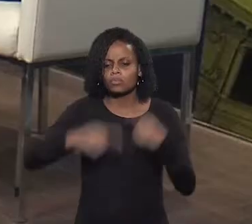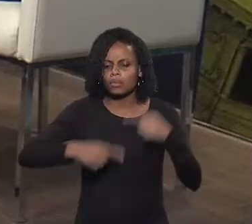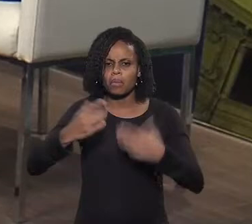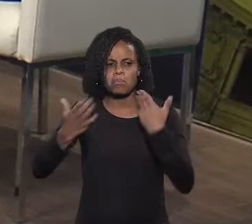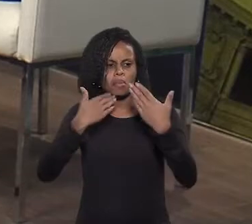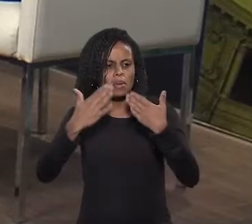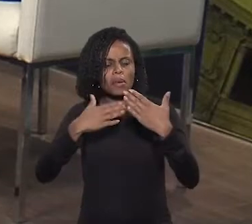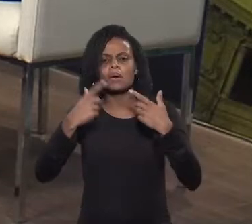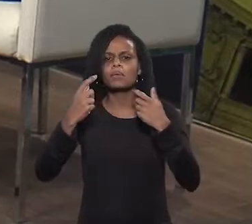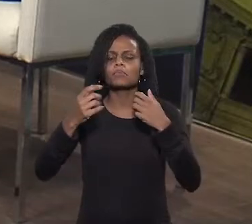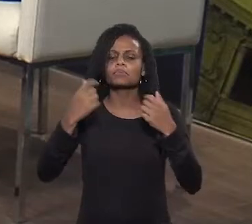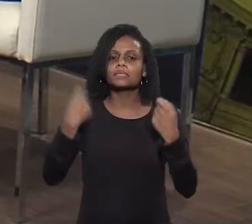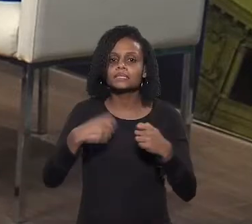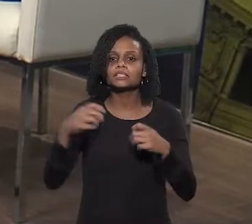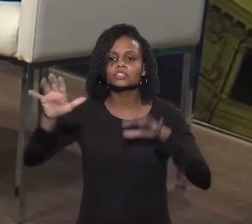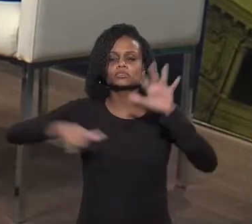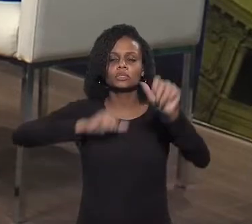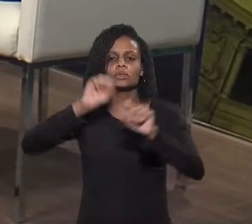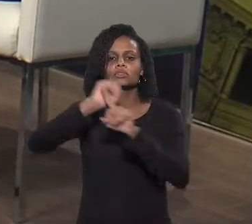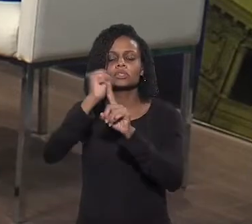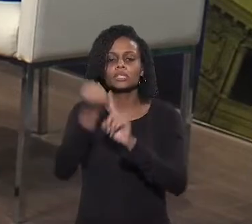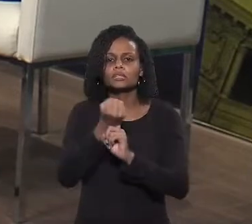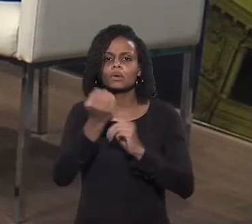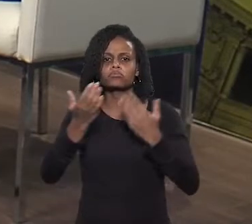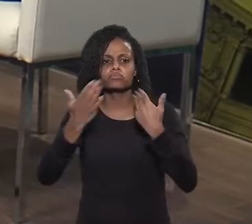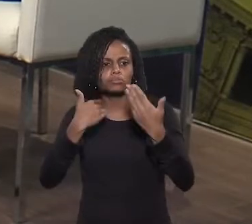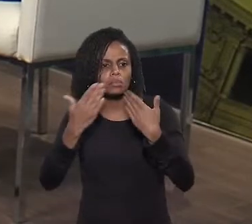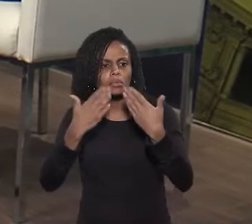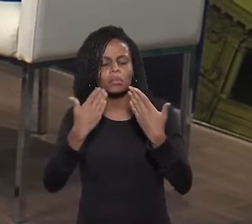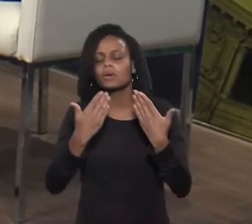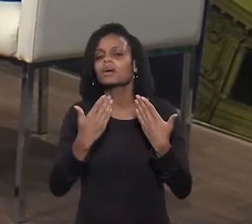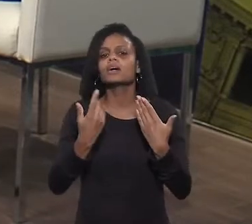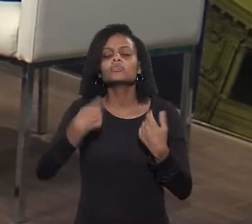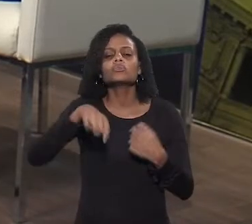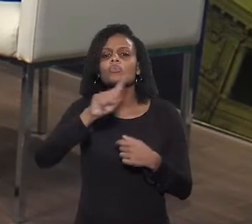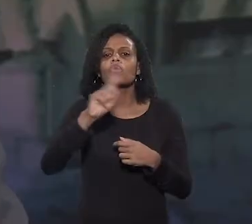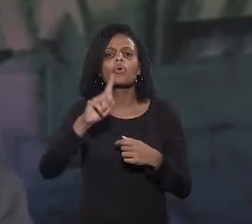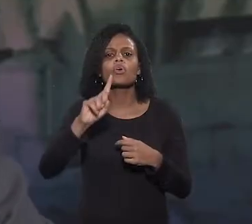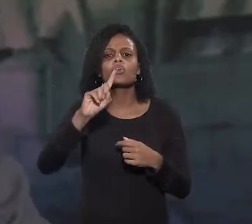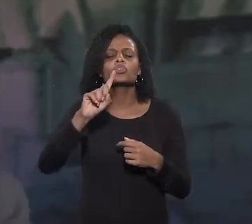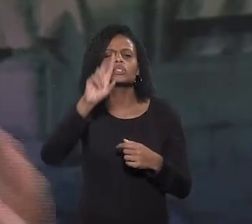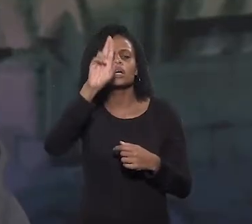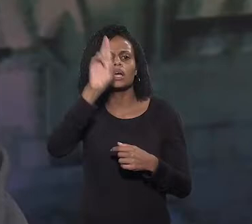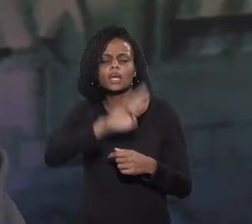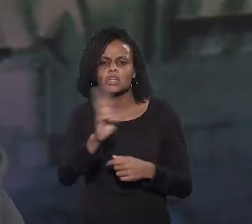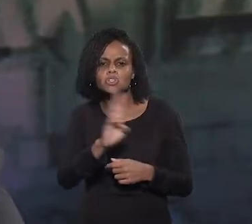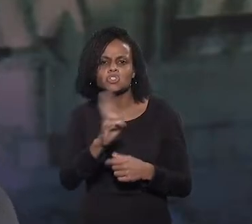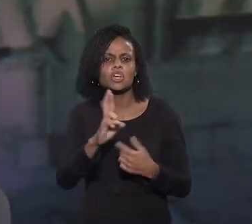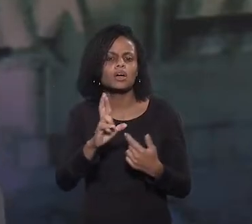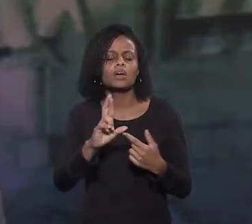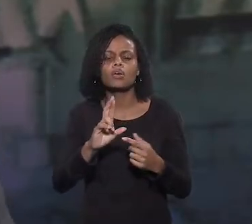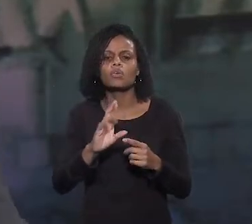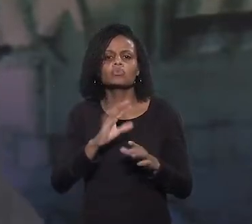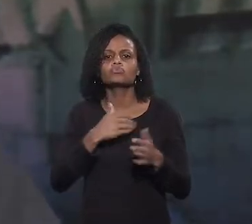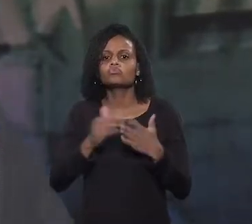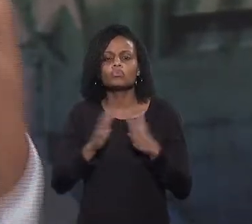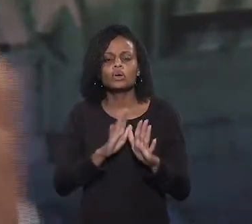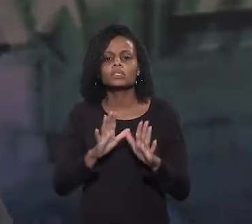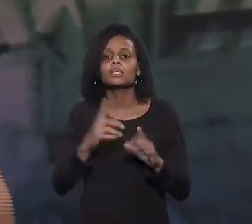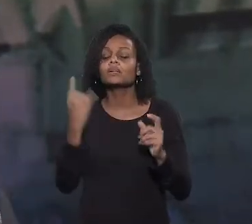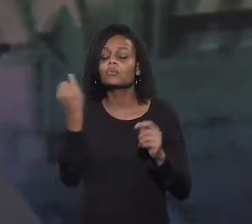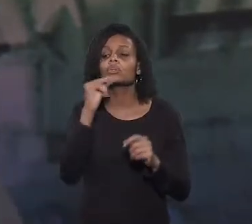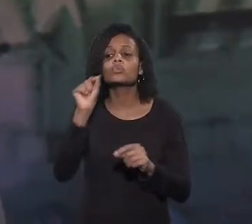realizado. Nós vamos chamar a sociedade para debater o tema, nós vamos chamar, não importa o credo, não importa a religiosidade, o que importa é